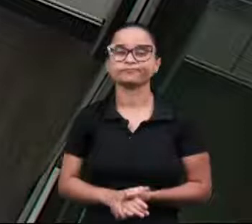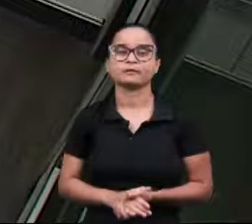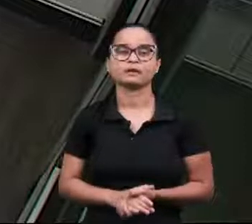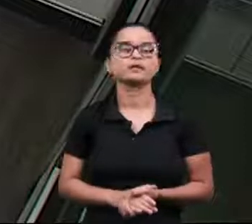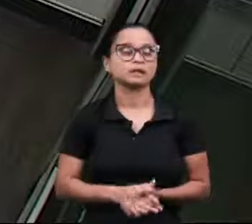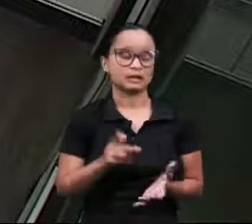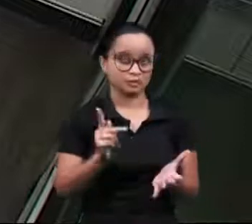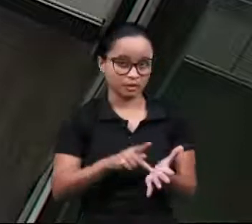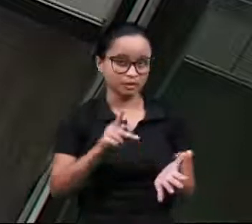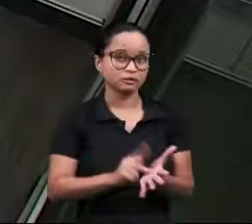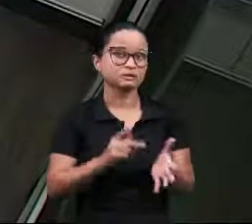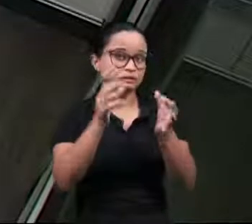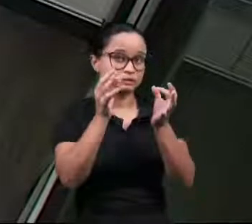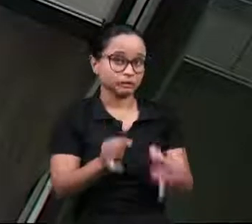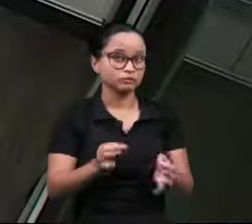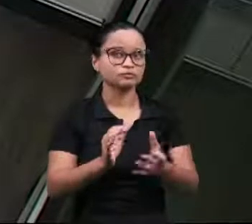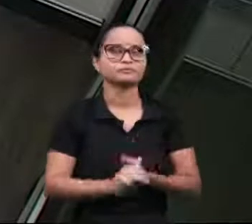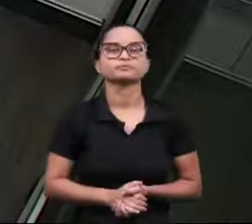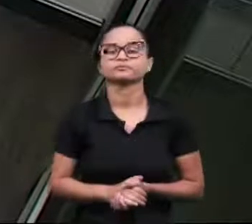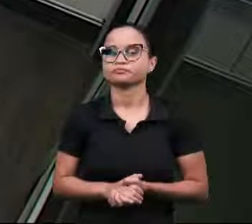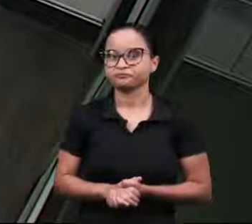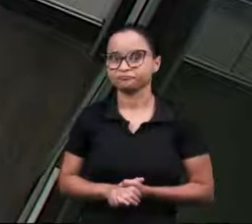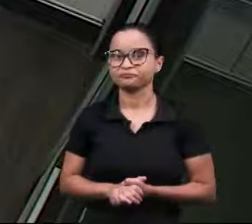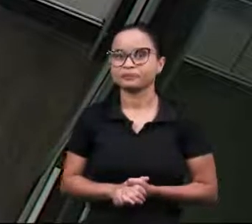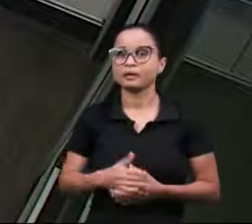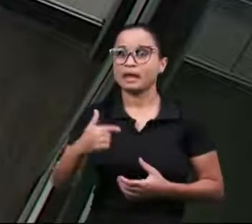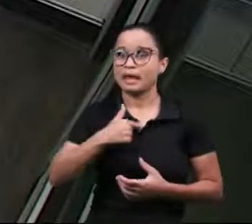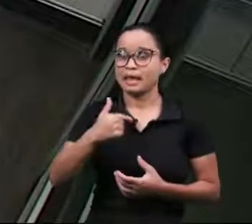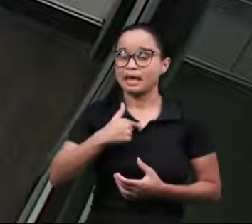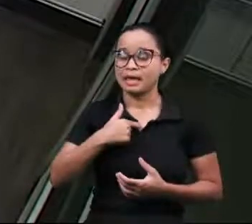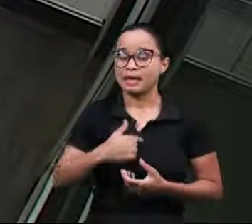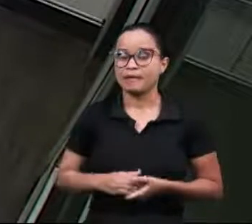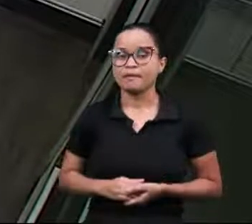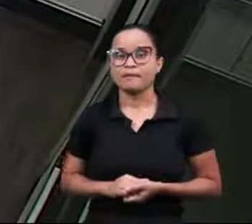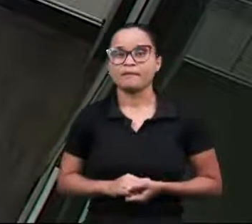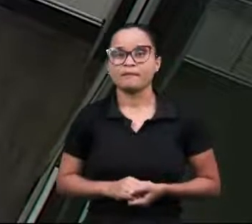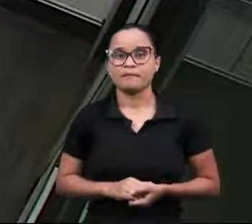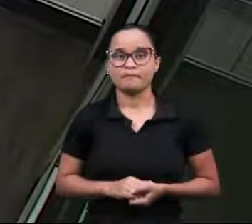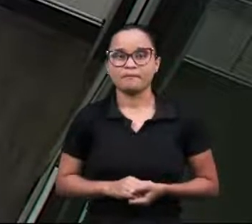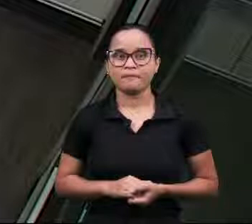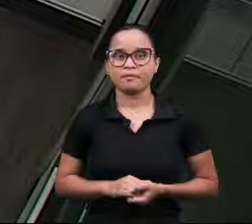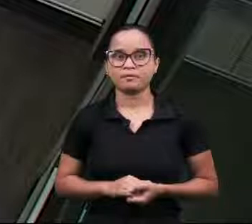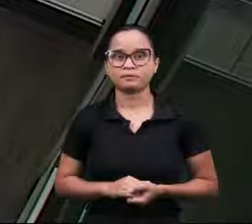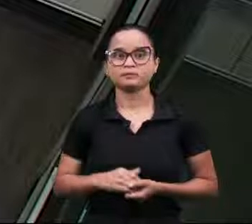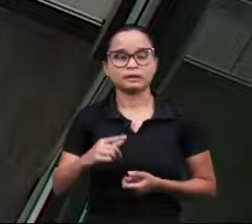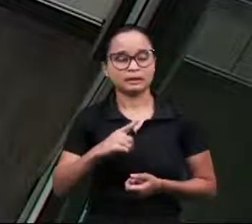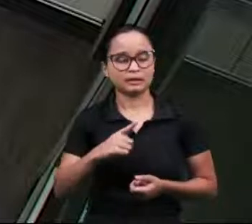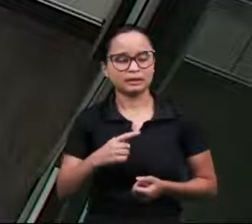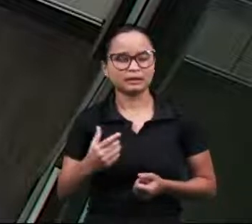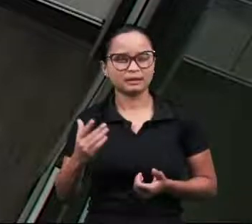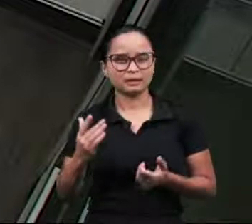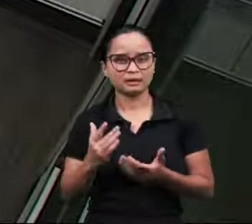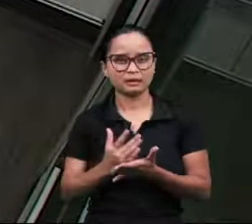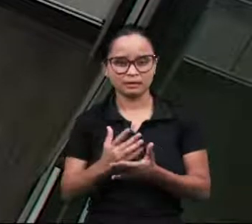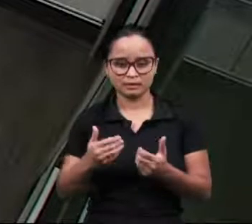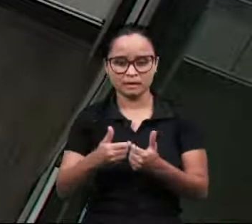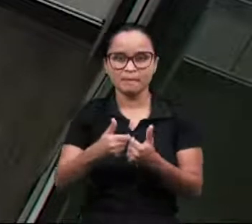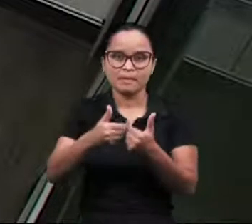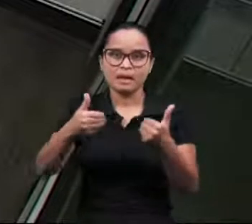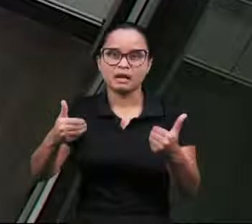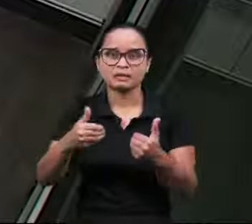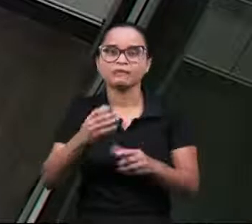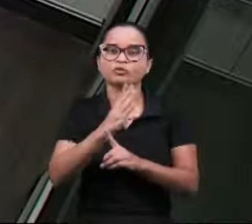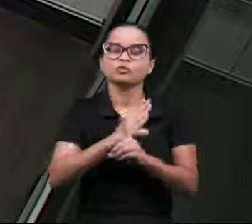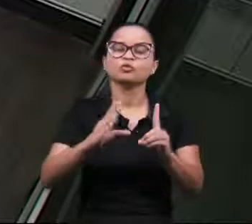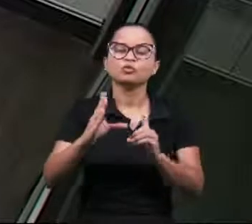exatamente. Eu tô até com isso separado, porque eu estava em outro culto, né? Esse foi no culto